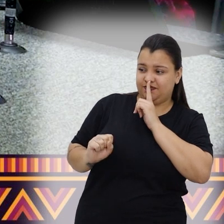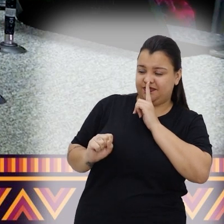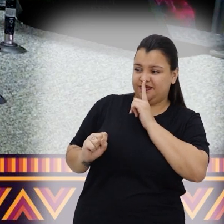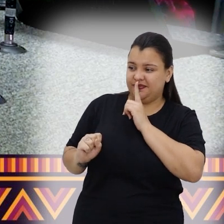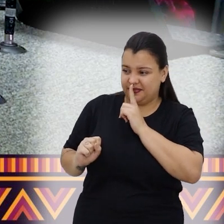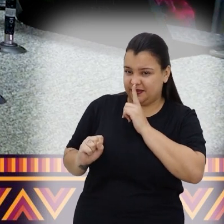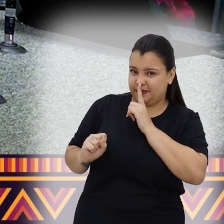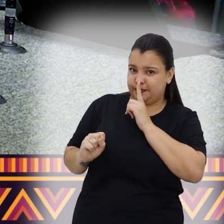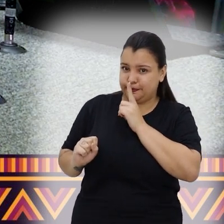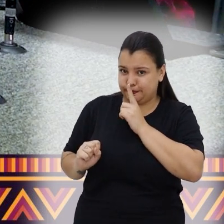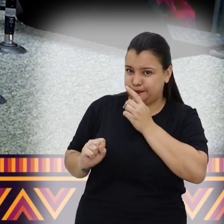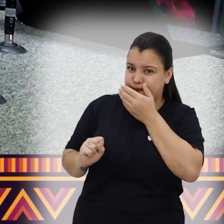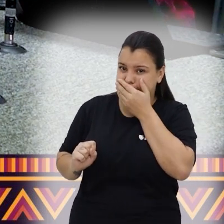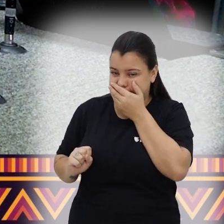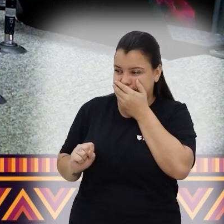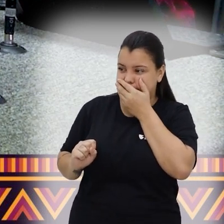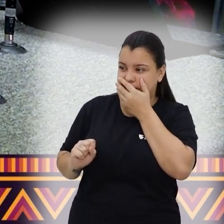falando sobre os teus.